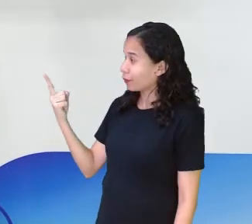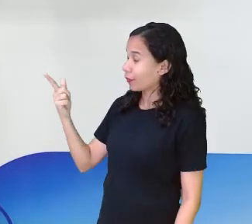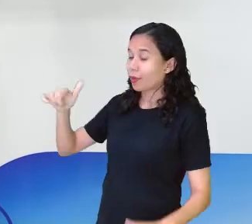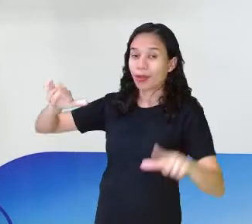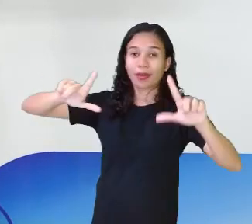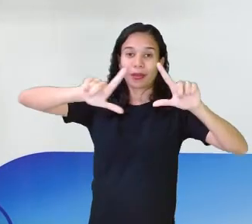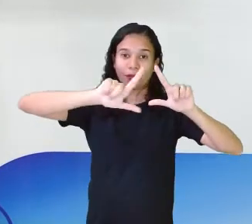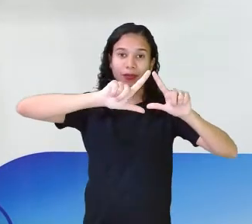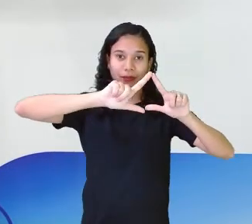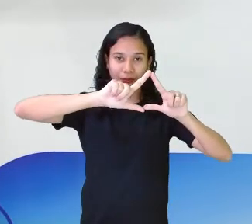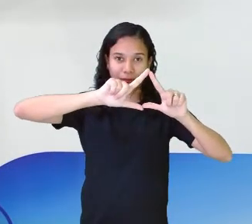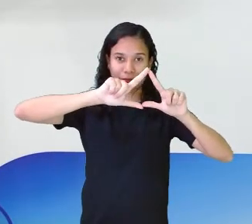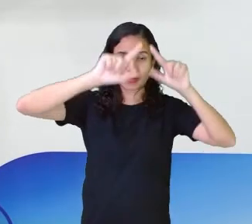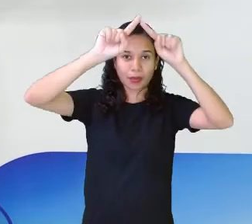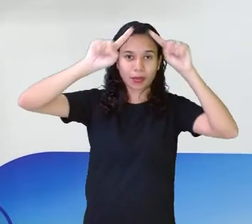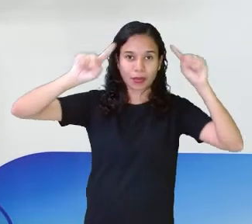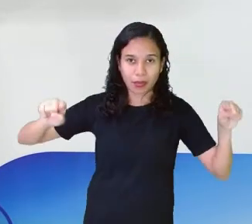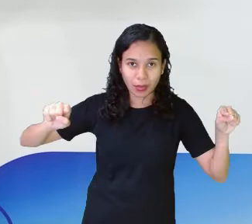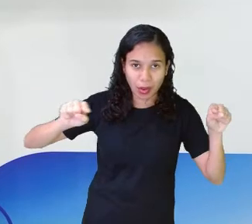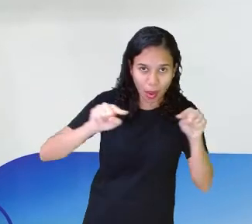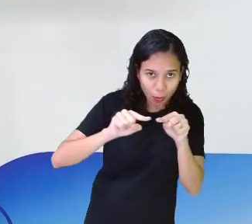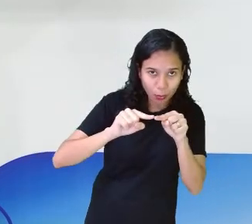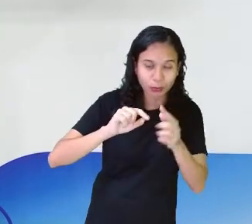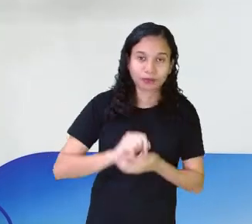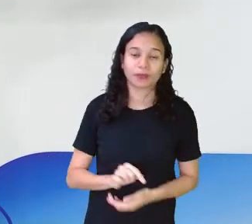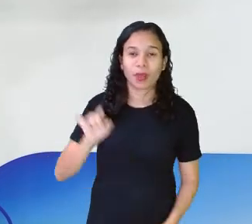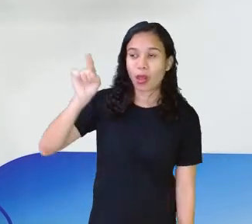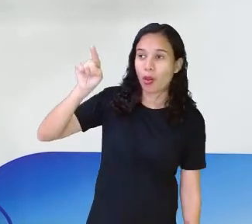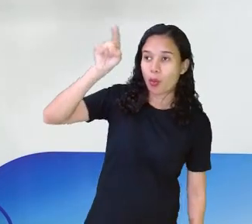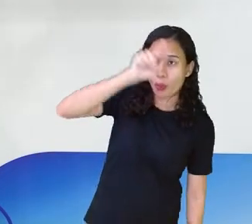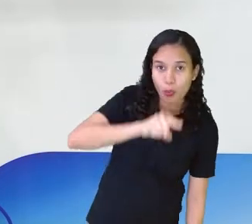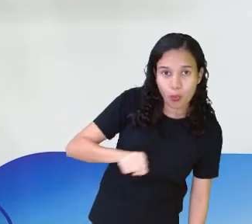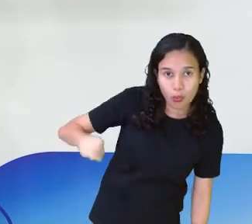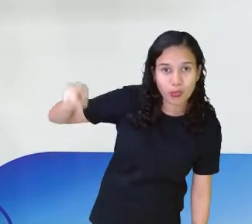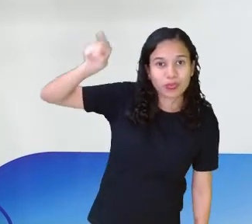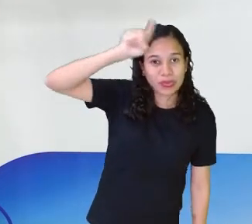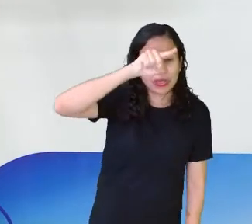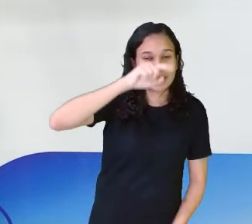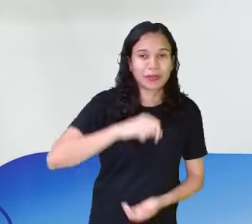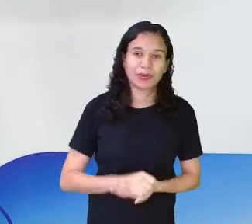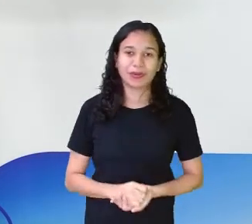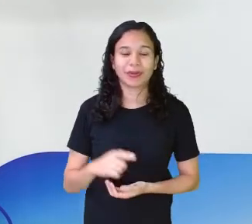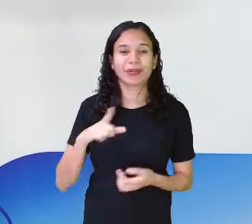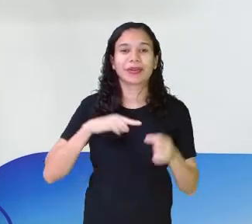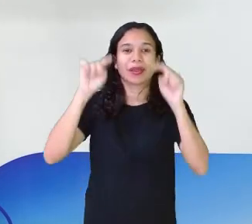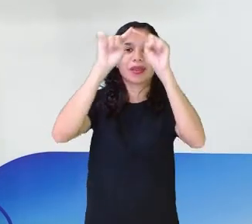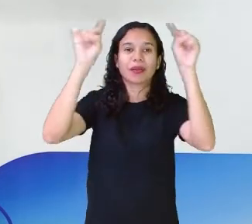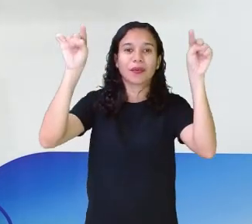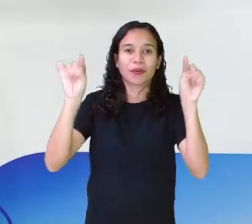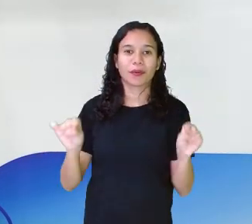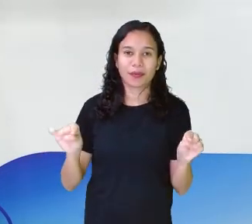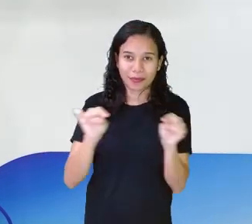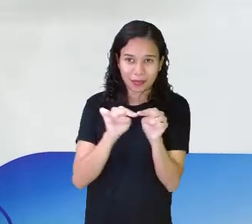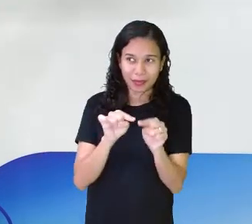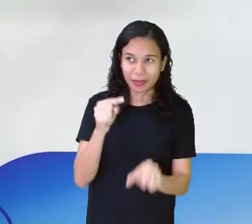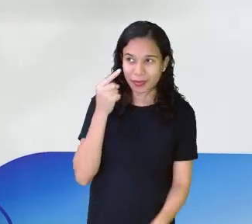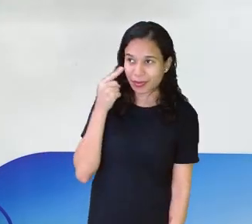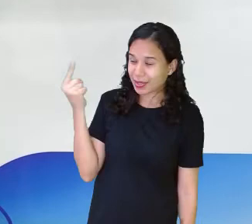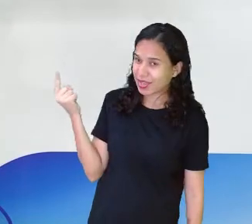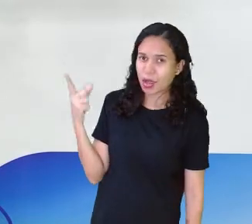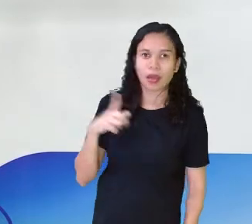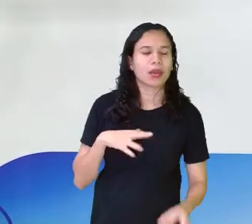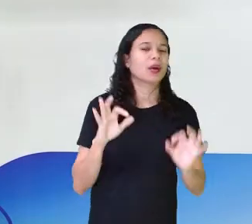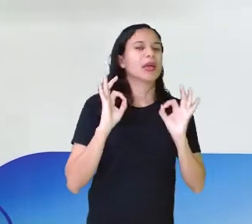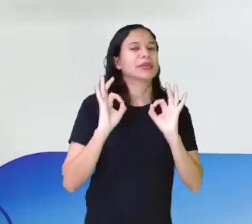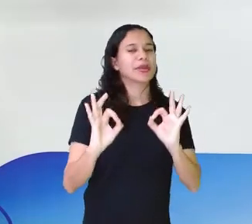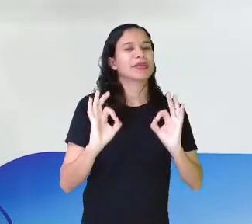triângulo, eu tenho o círculo, eu tenho o meu quadrado. Esse daqui eu tenho